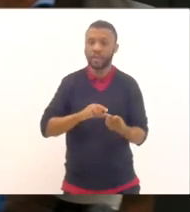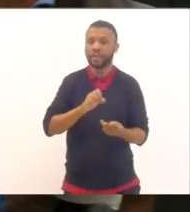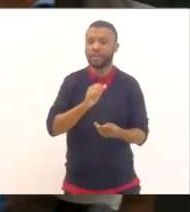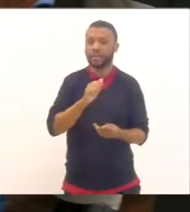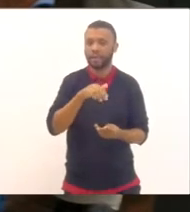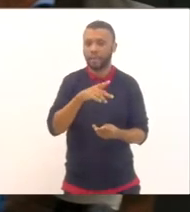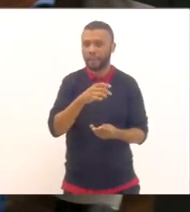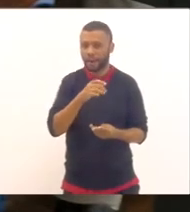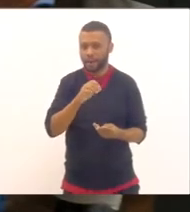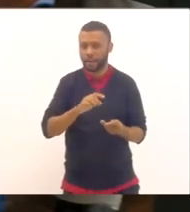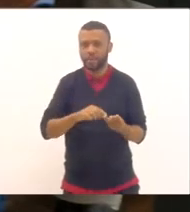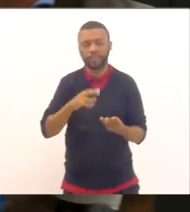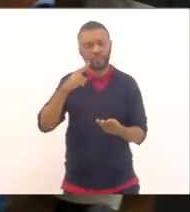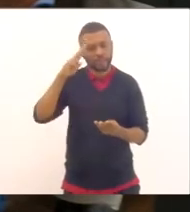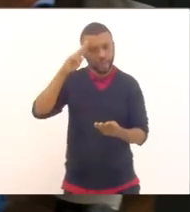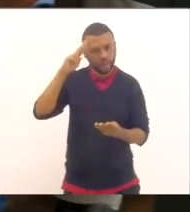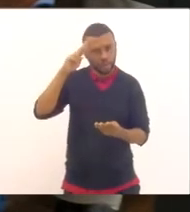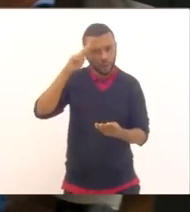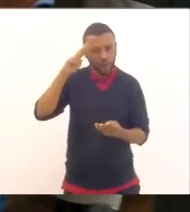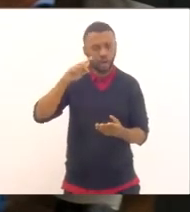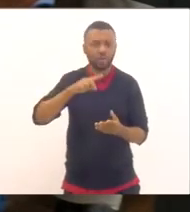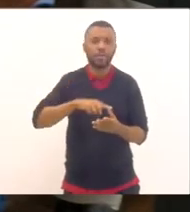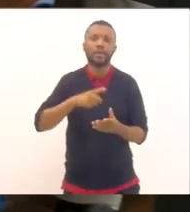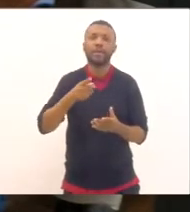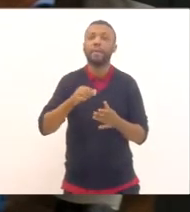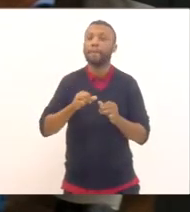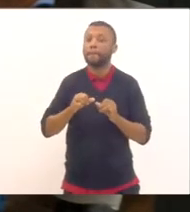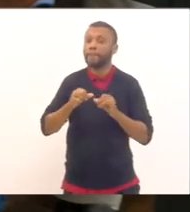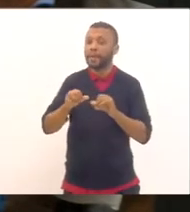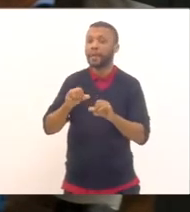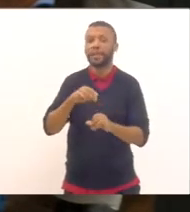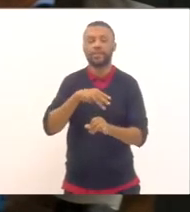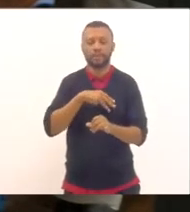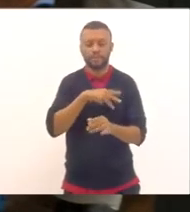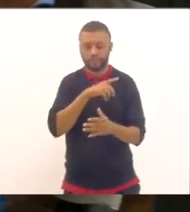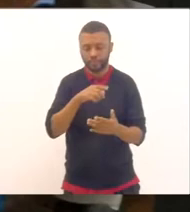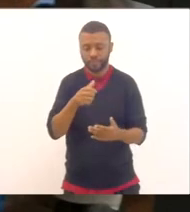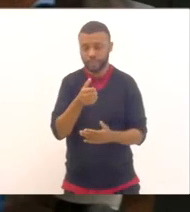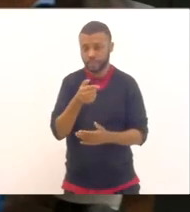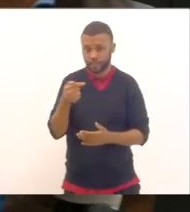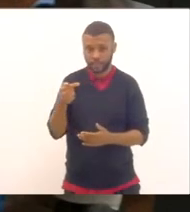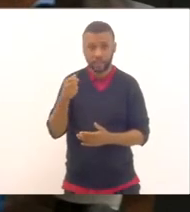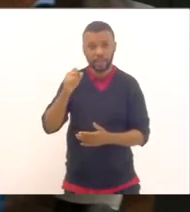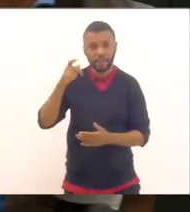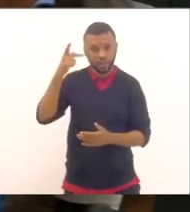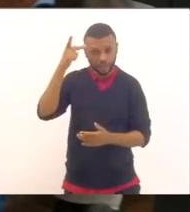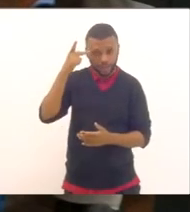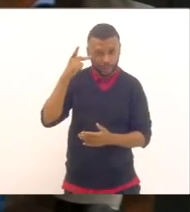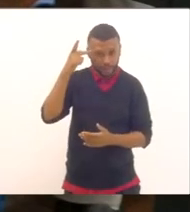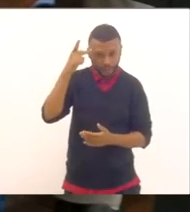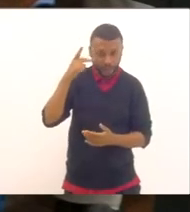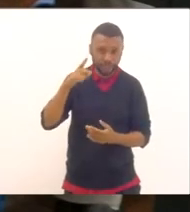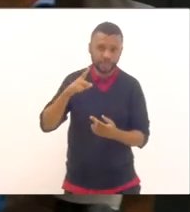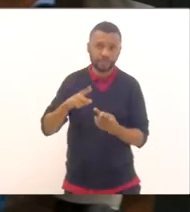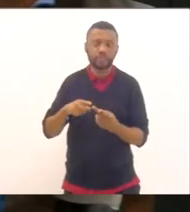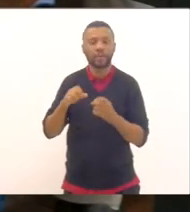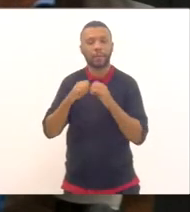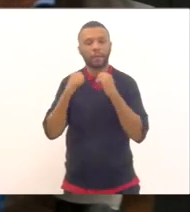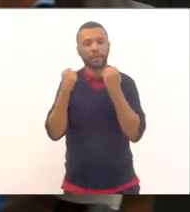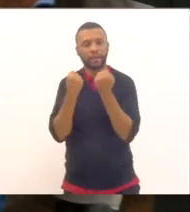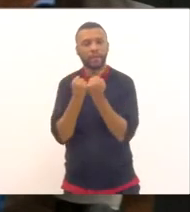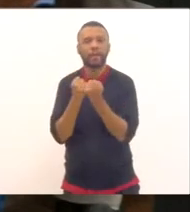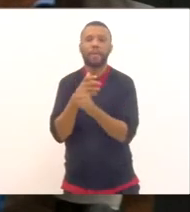o ramal de eu adoro e mercadoria Madureira 17ª DP em São Cristóvão São Cristovão